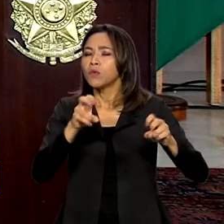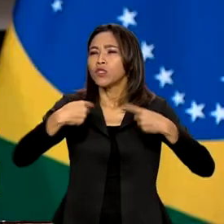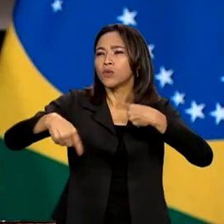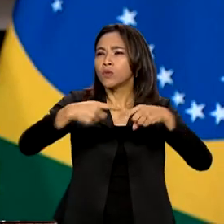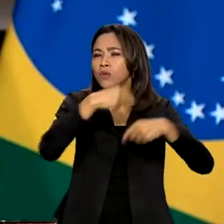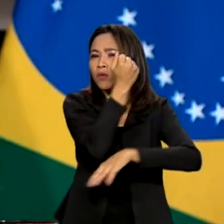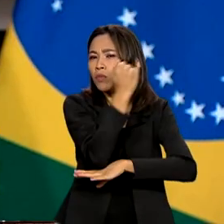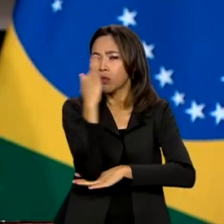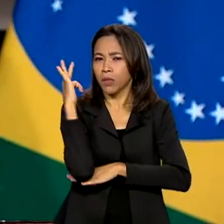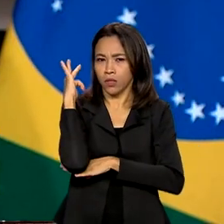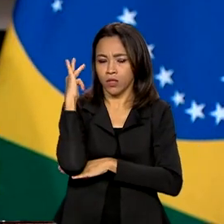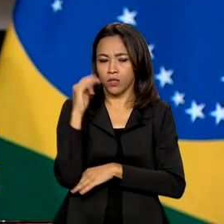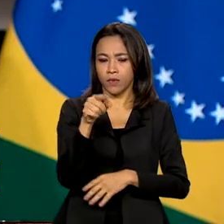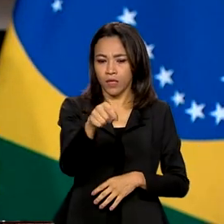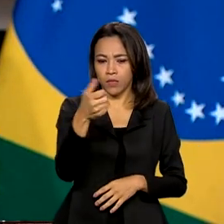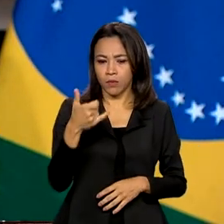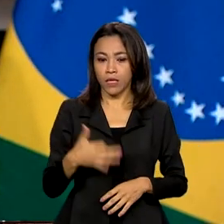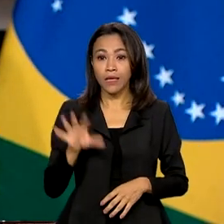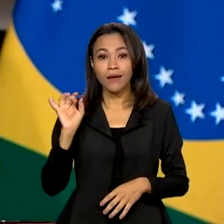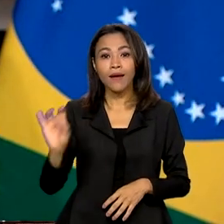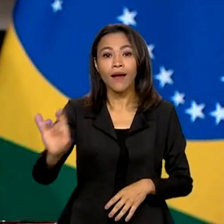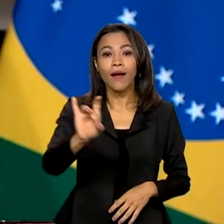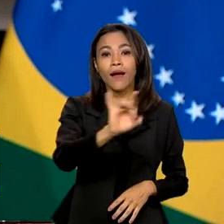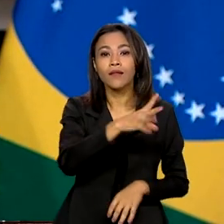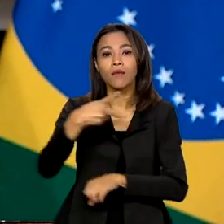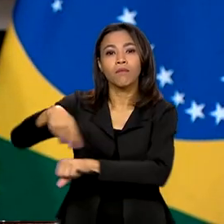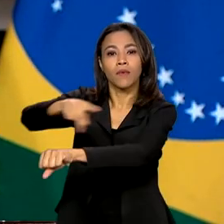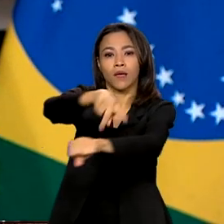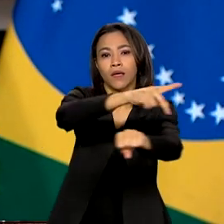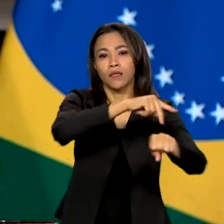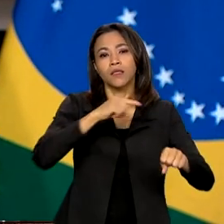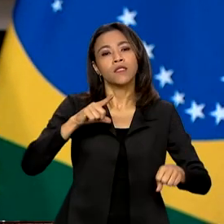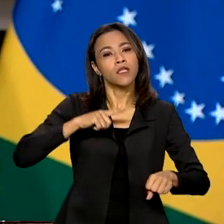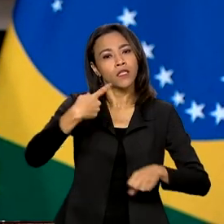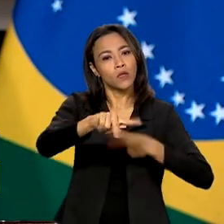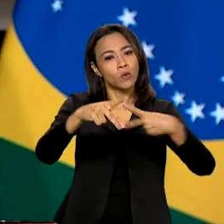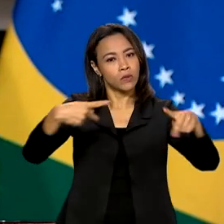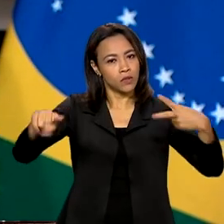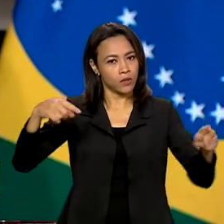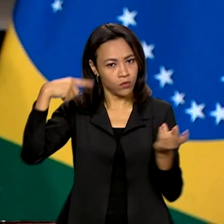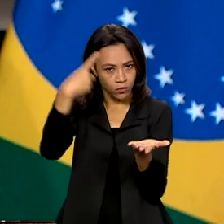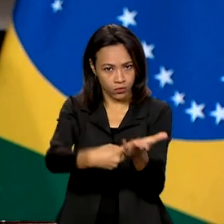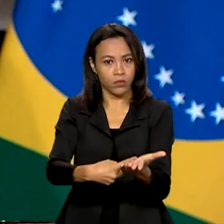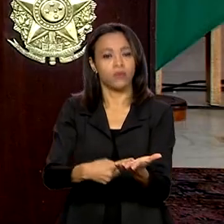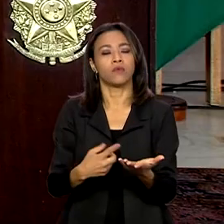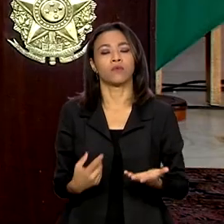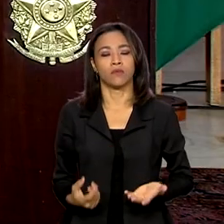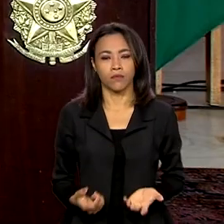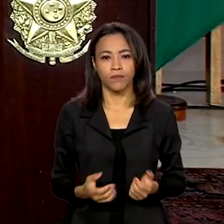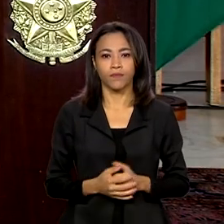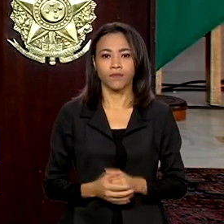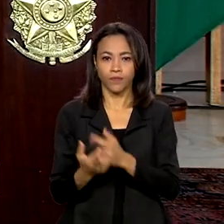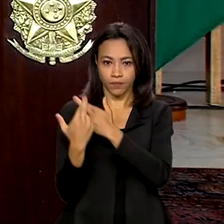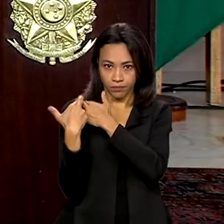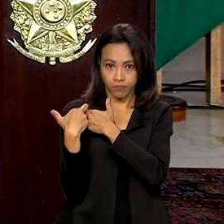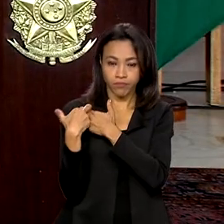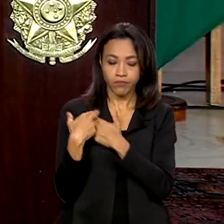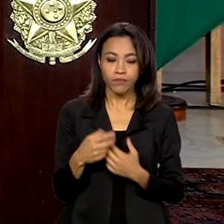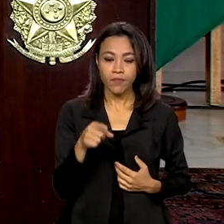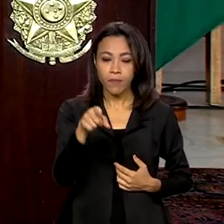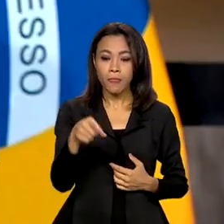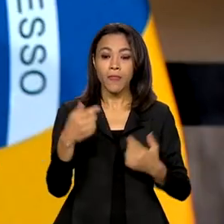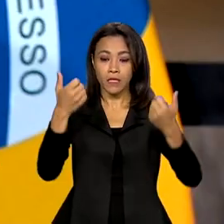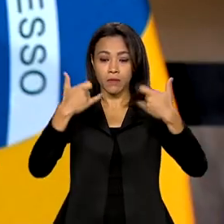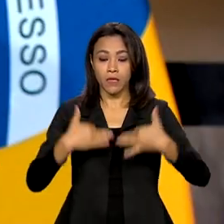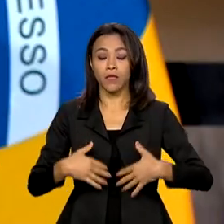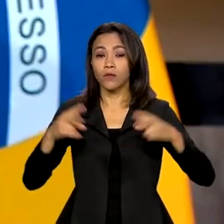ambiente. Cada país precisa fazer a sua parte dentro das suas responsabilidades. O conflito entre